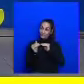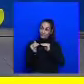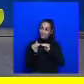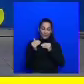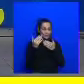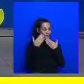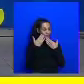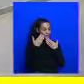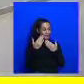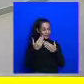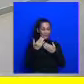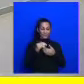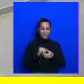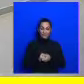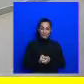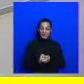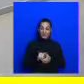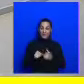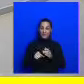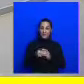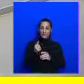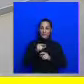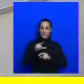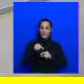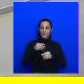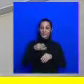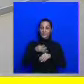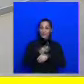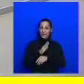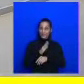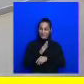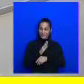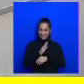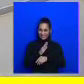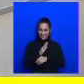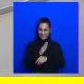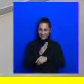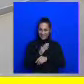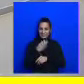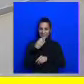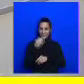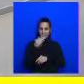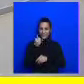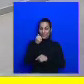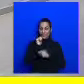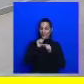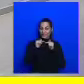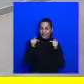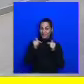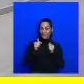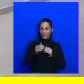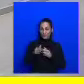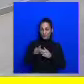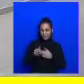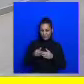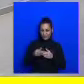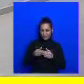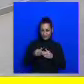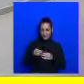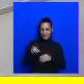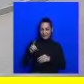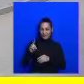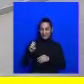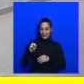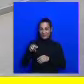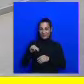confirmo. Obrigado. Primeira etapa da Timemania realizada, validada. Vou pedir a Ellen, nossa garota da sorte, por favor, Ellen.